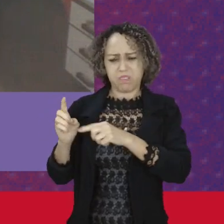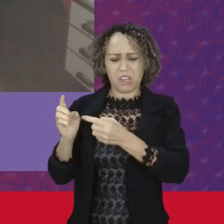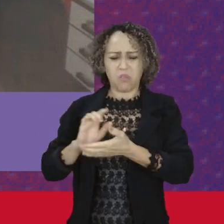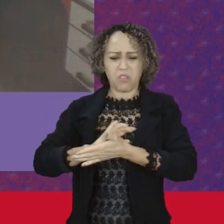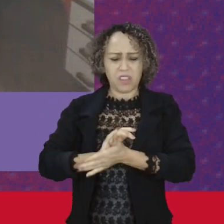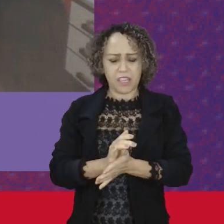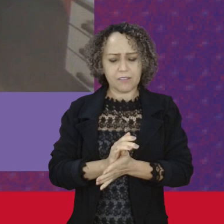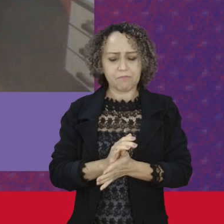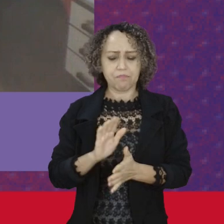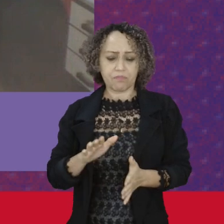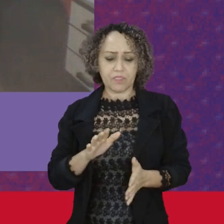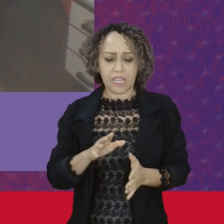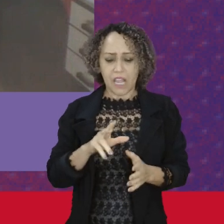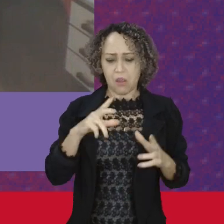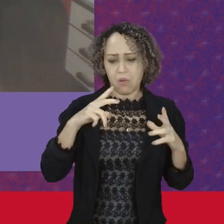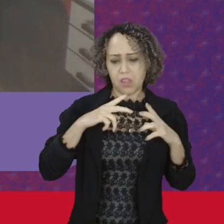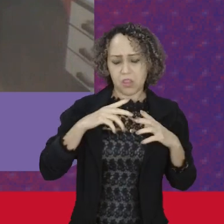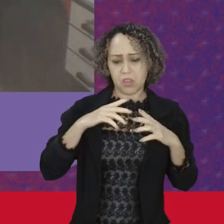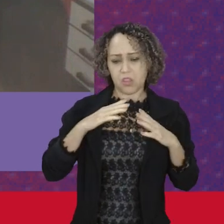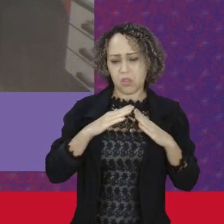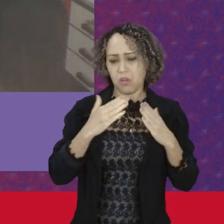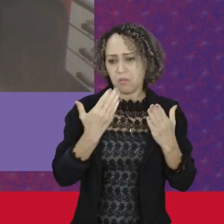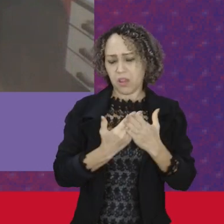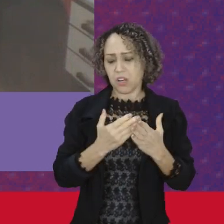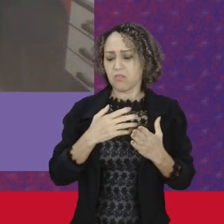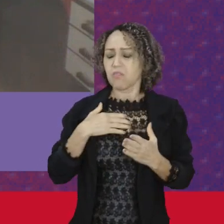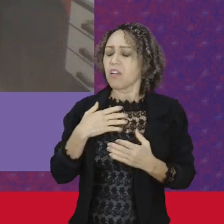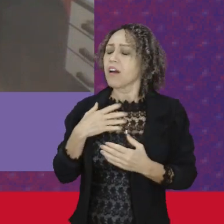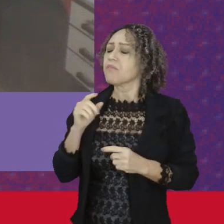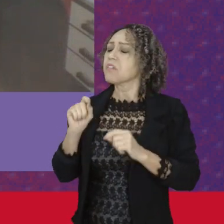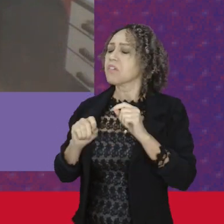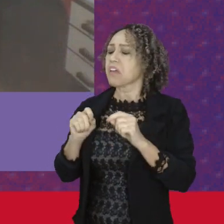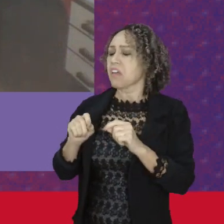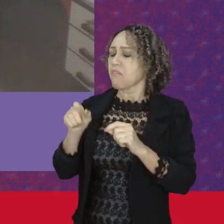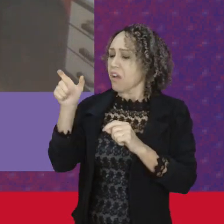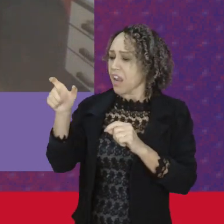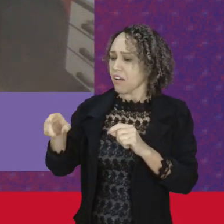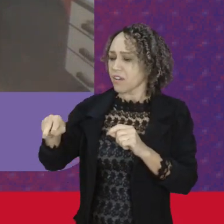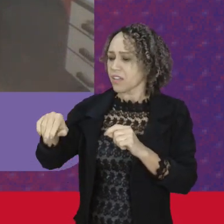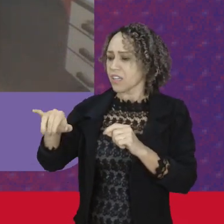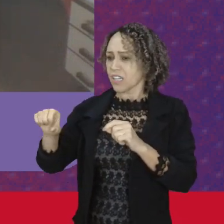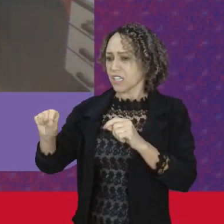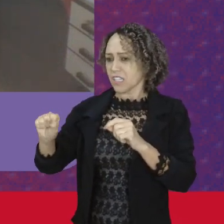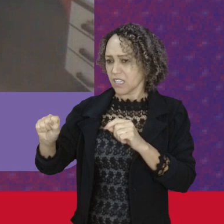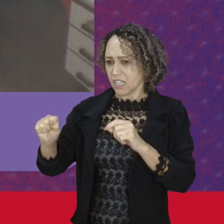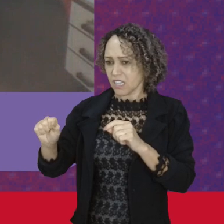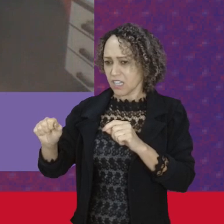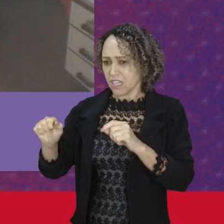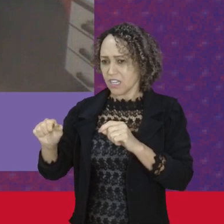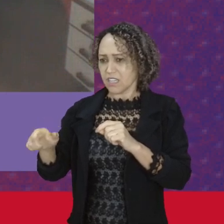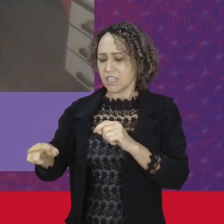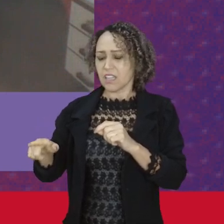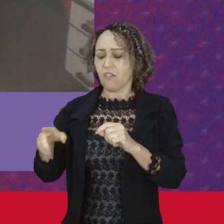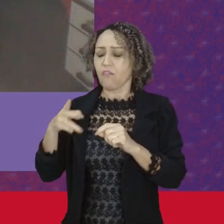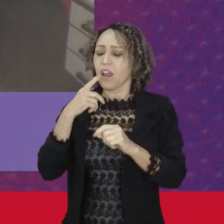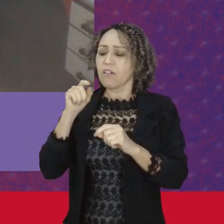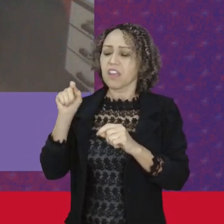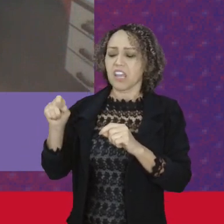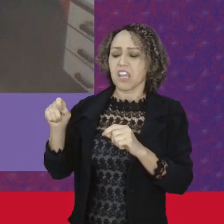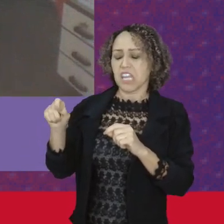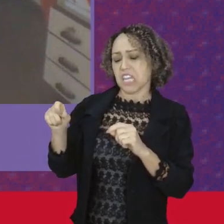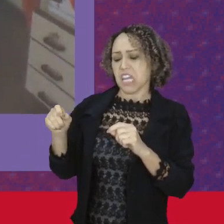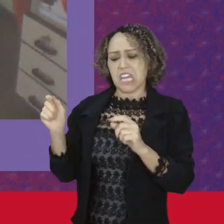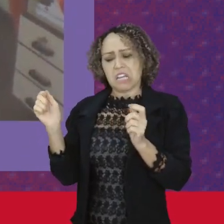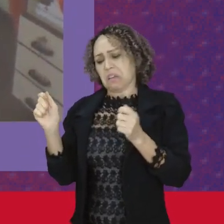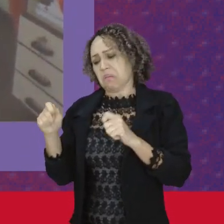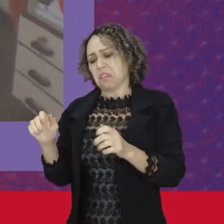é bom você ter lembrado, porque a Anísia Floresta, agora, quando eu falo das outras, das mulheres negras, estou falando antes